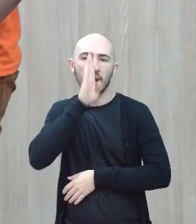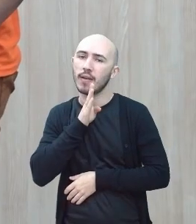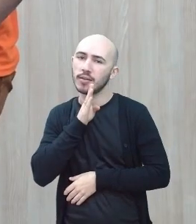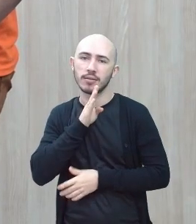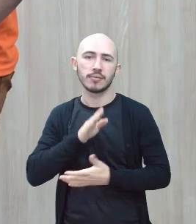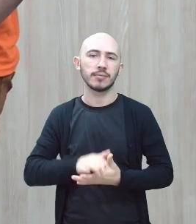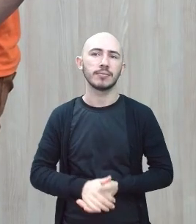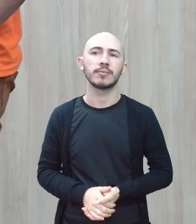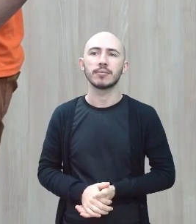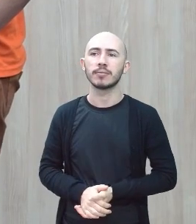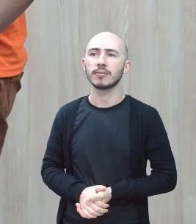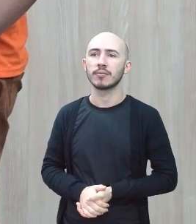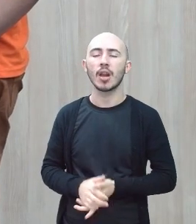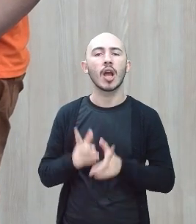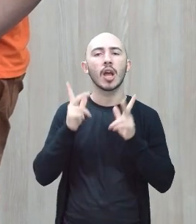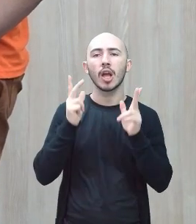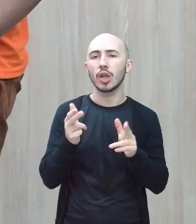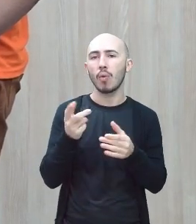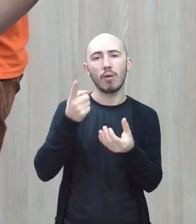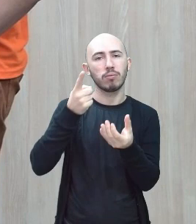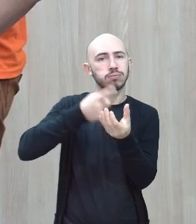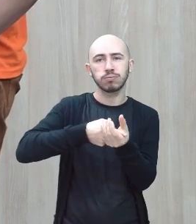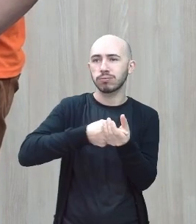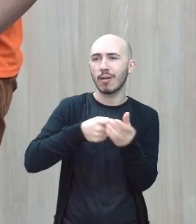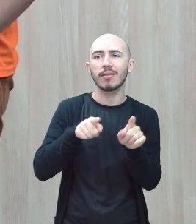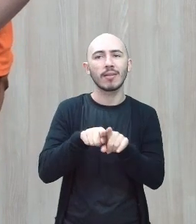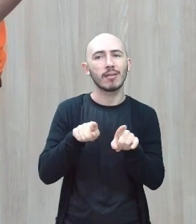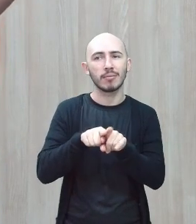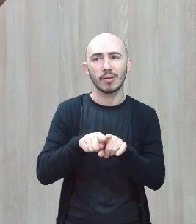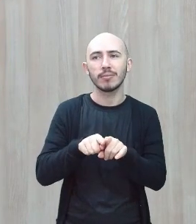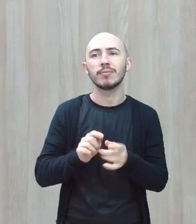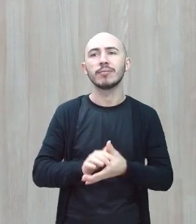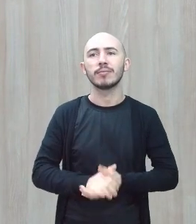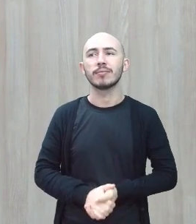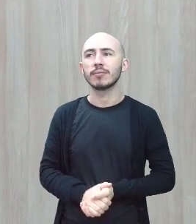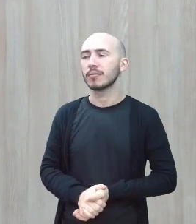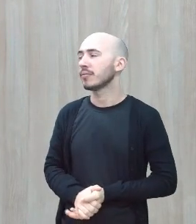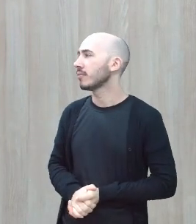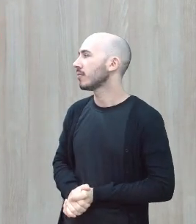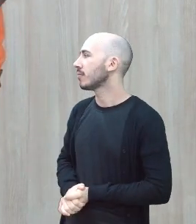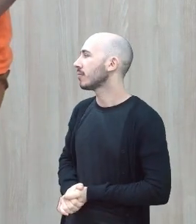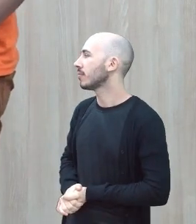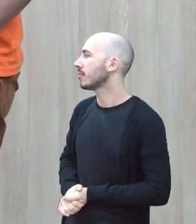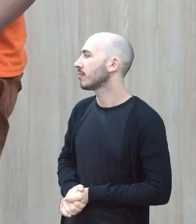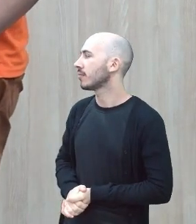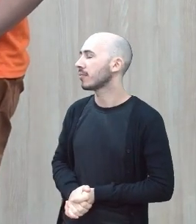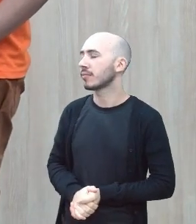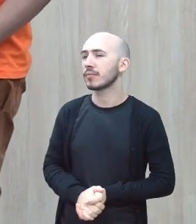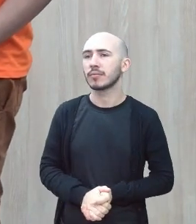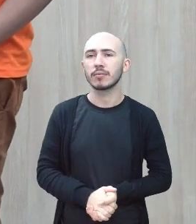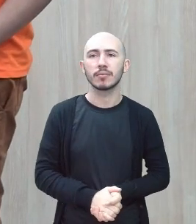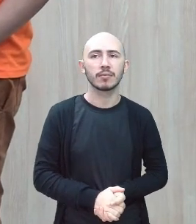graça. Mesma coisa com o cachorro quente, ó, how much is it? It is $3. How much is it? It's